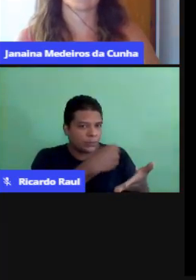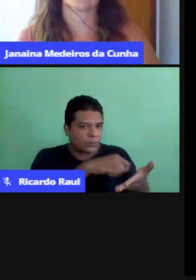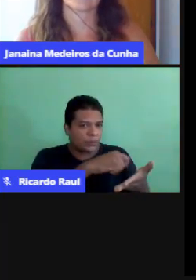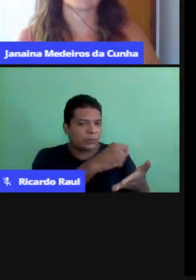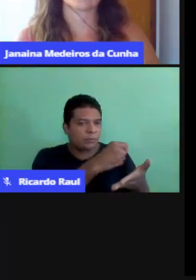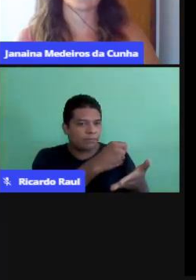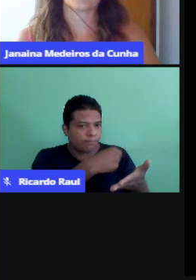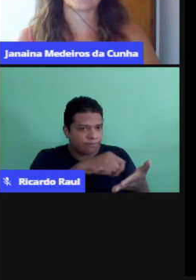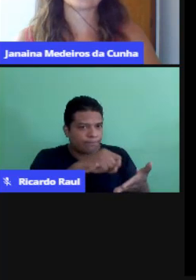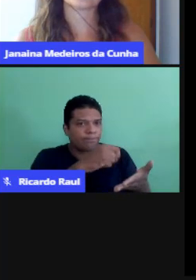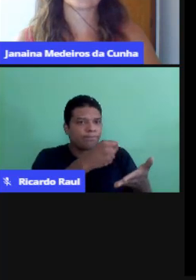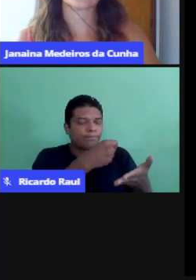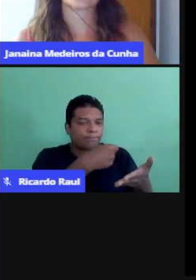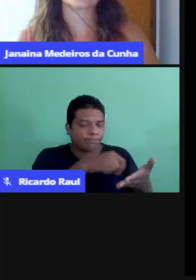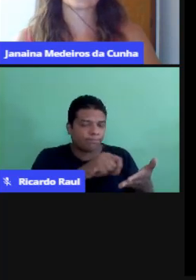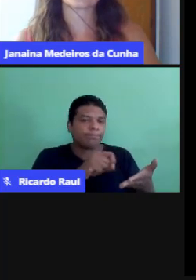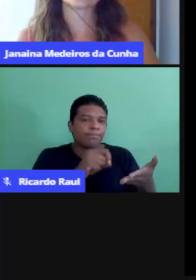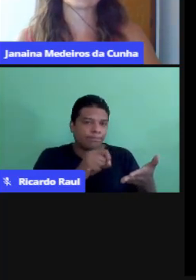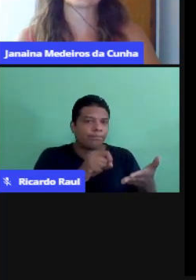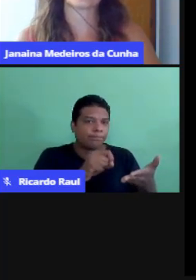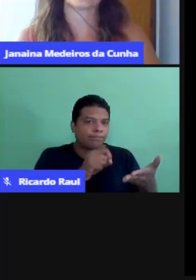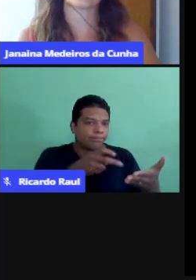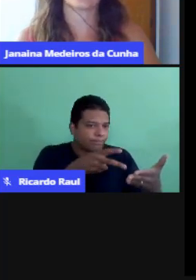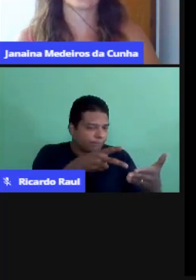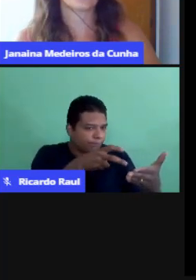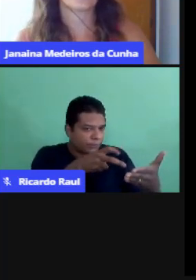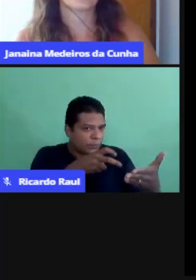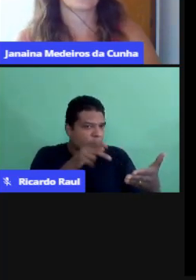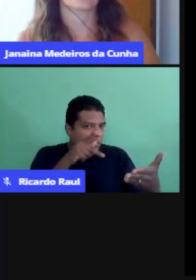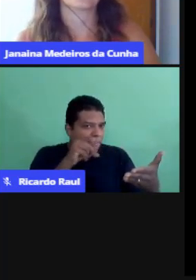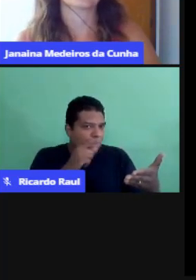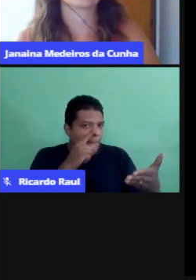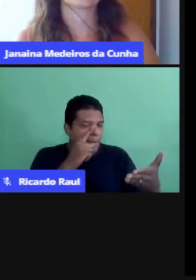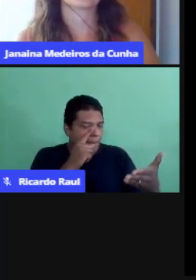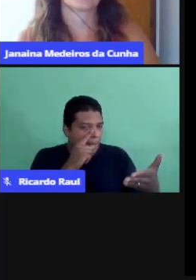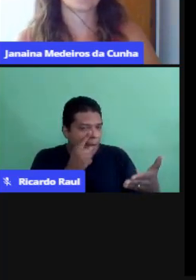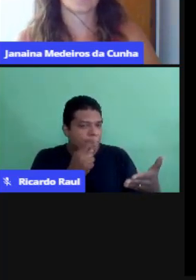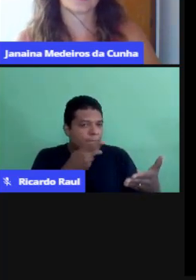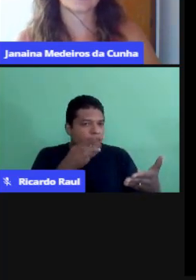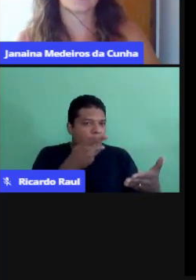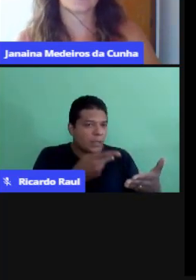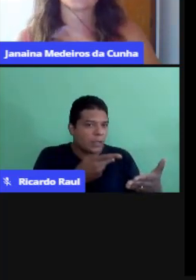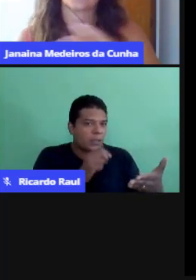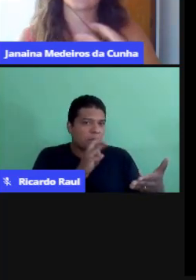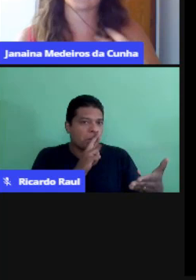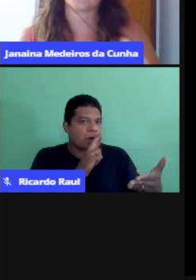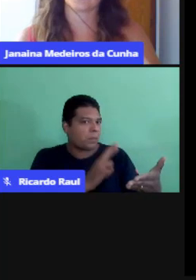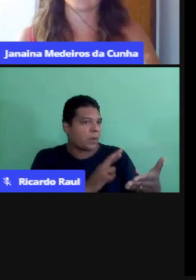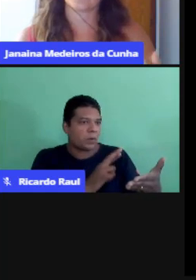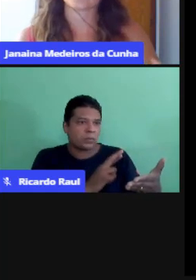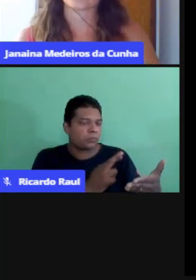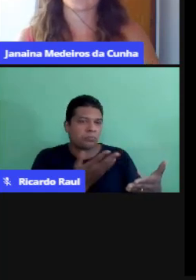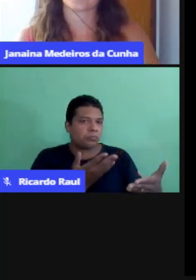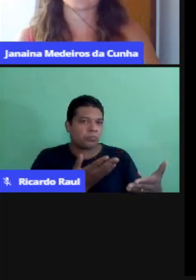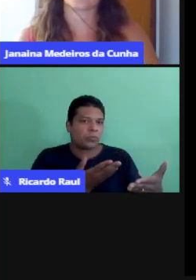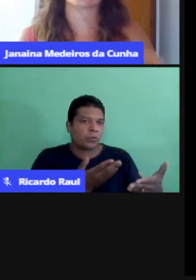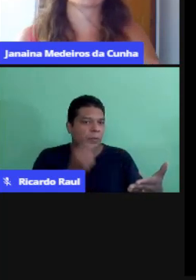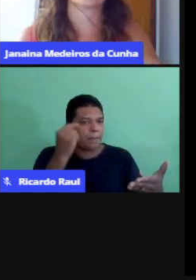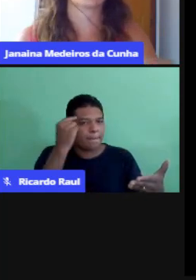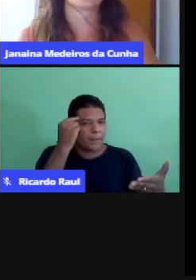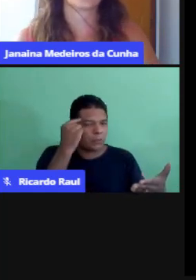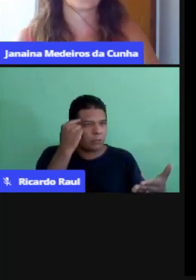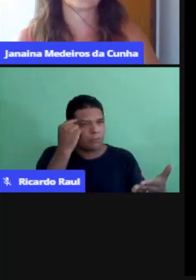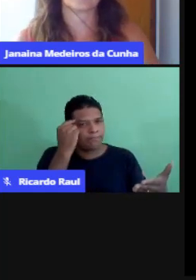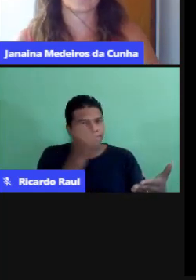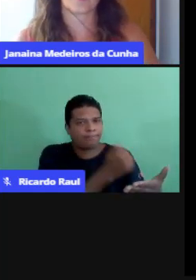né? Por meio dessas correções, dá para perceber se o pai falou a resposta ou se o aluno pensou na resposta,